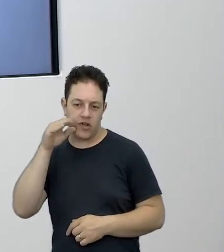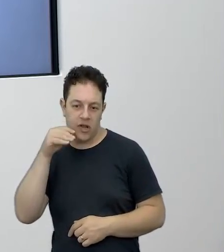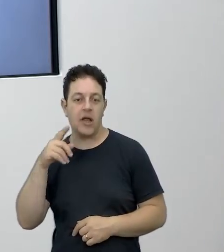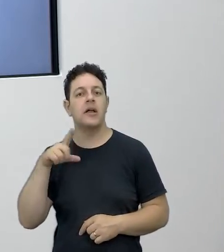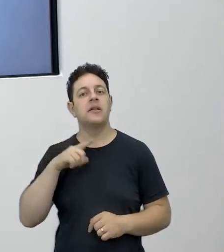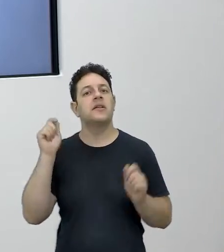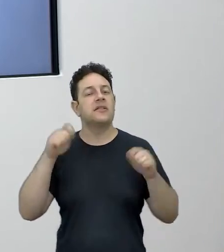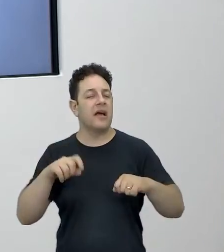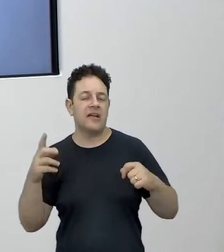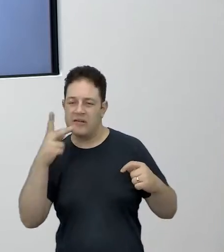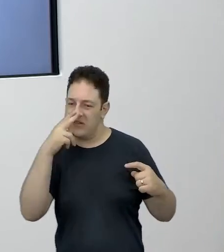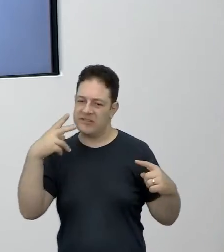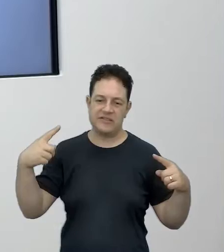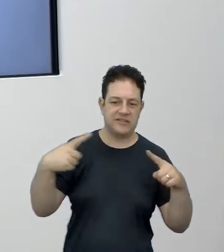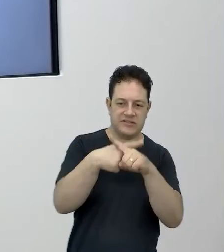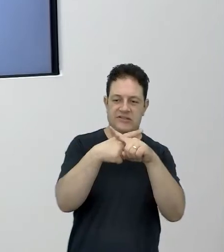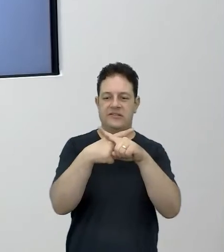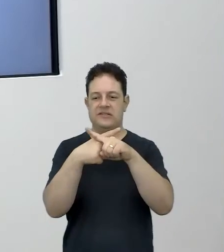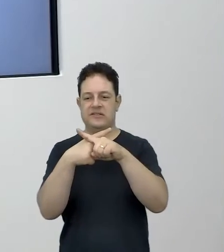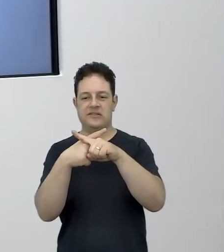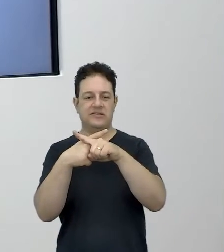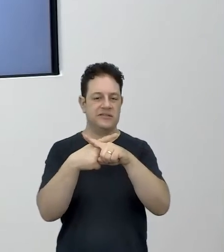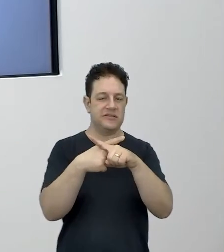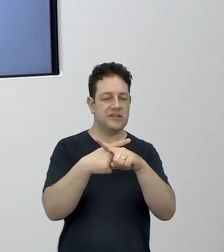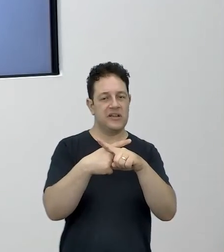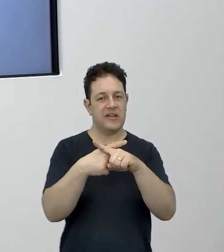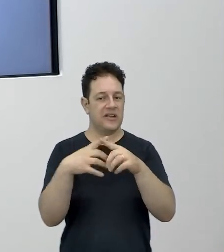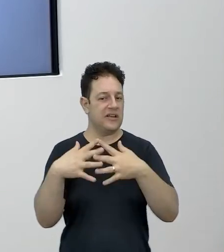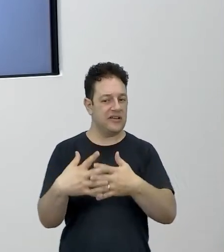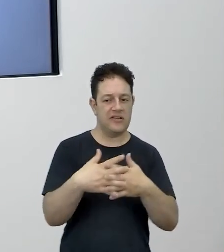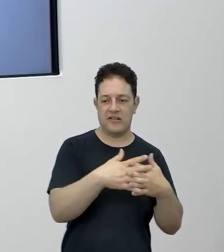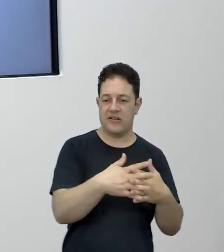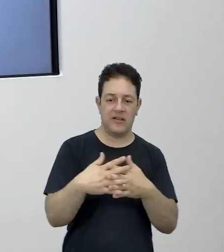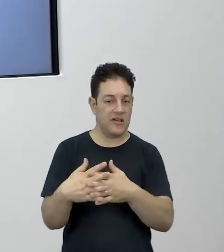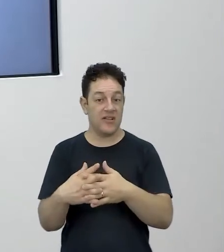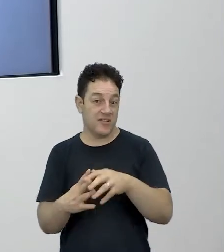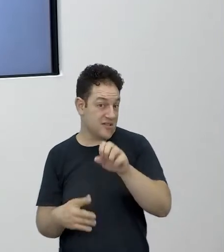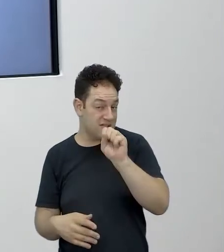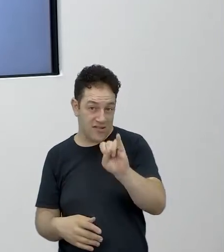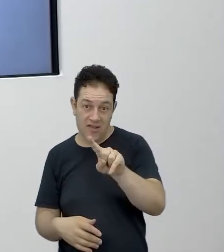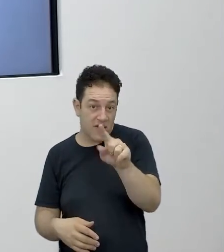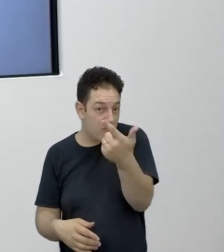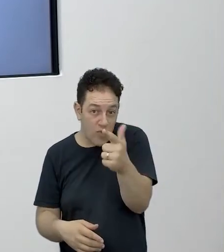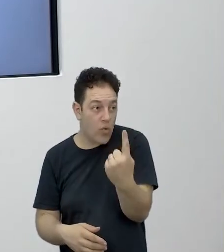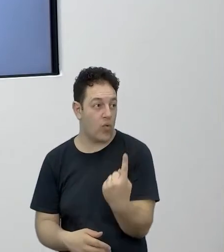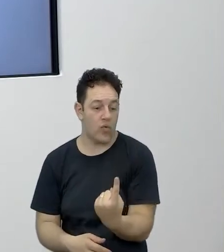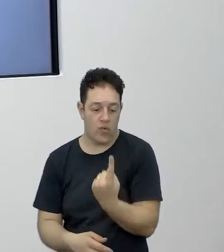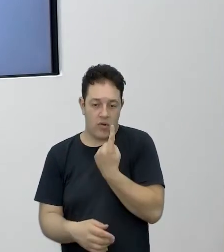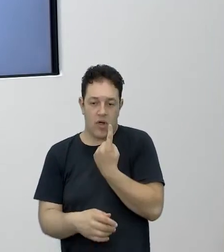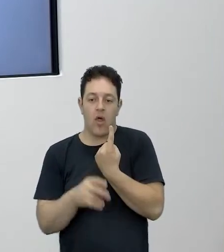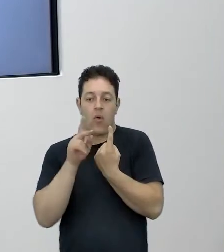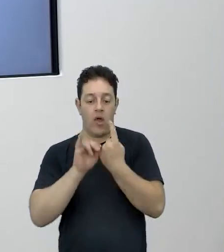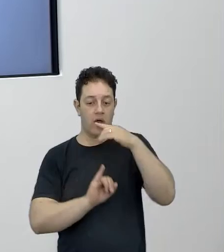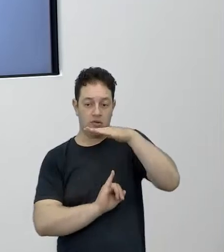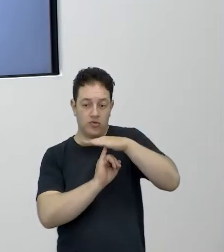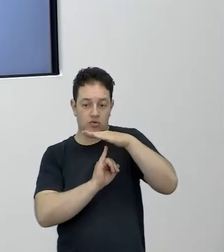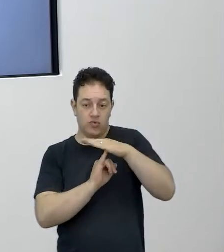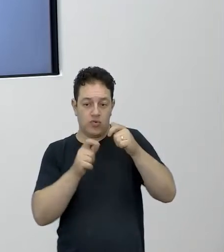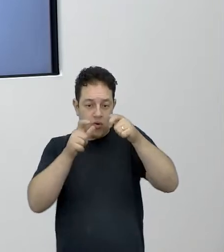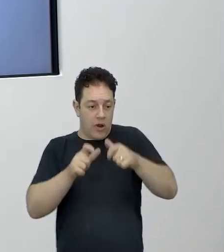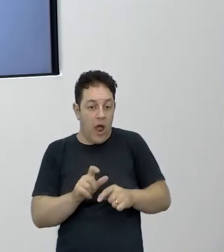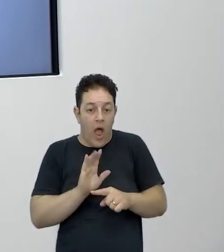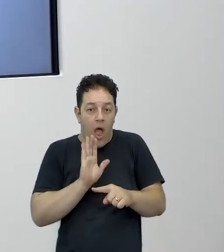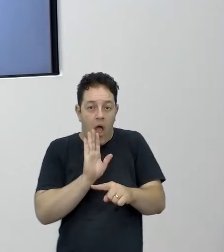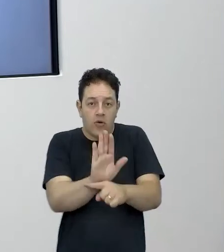de um conflito. E que se você não tiver uma mediação institucional desse